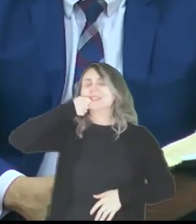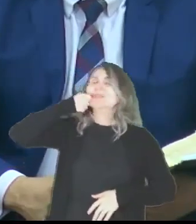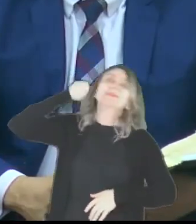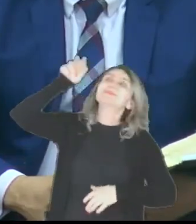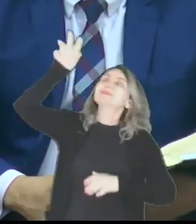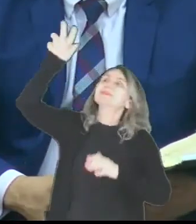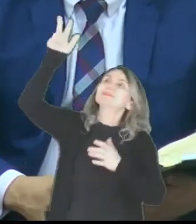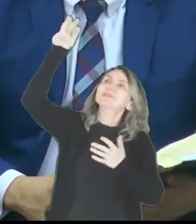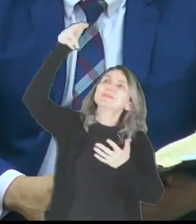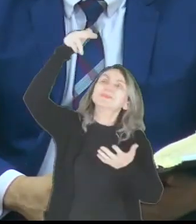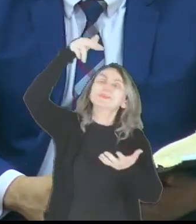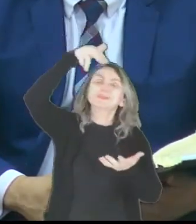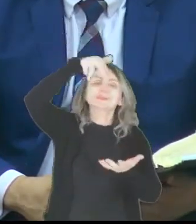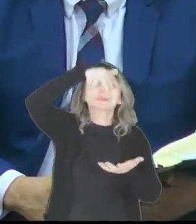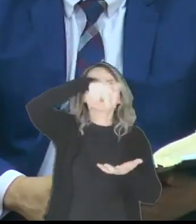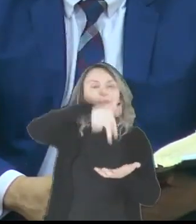céu.